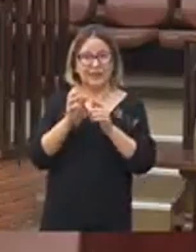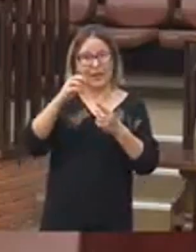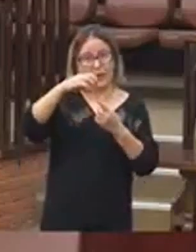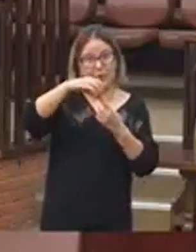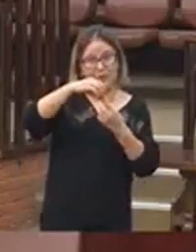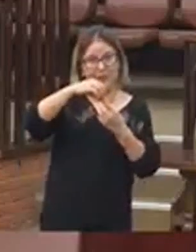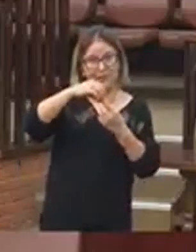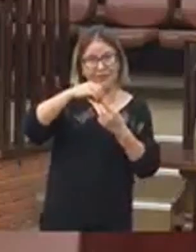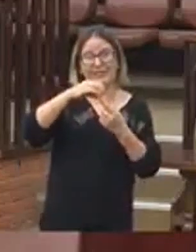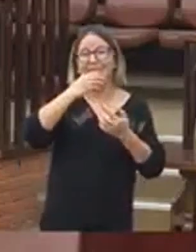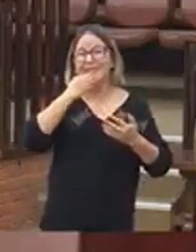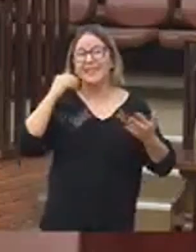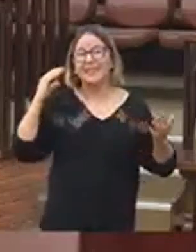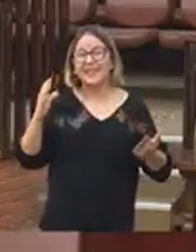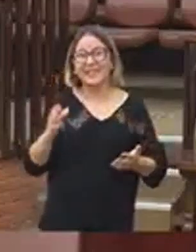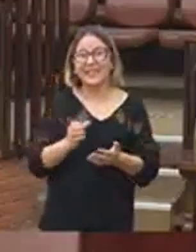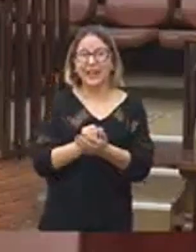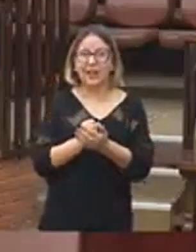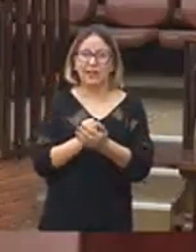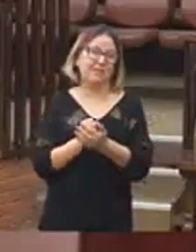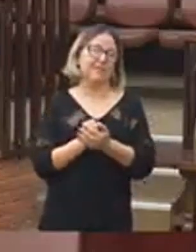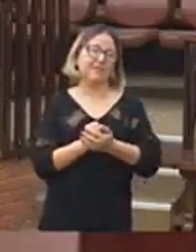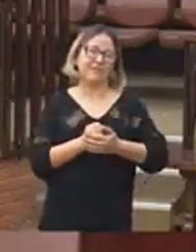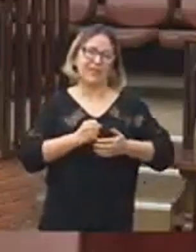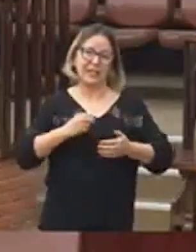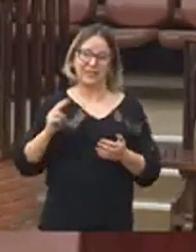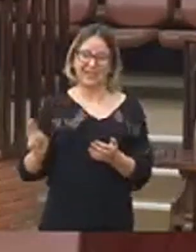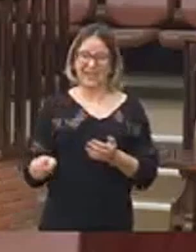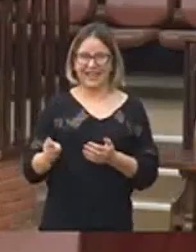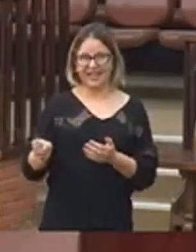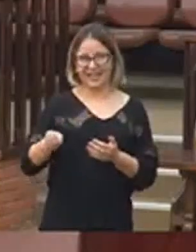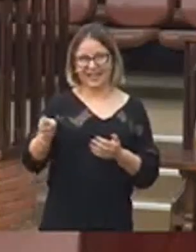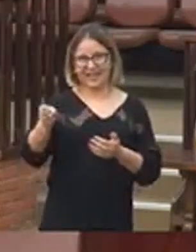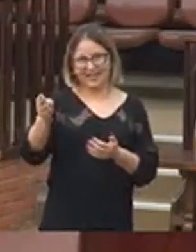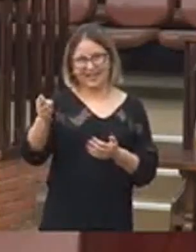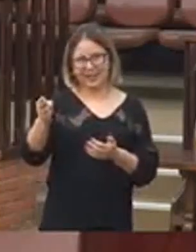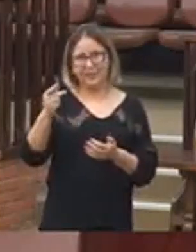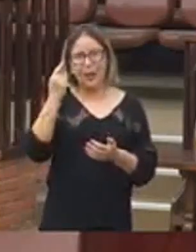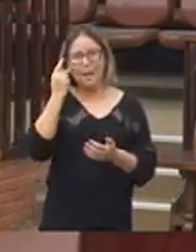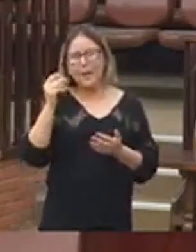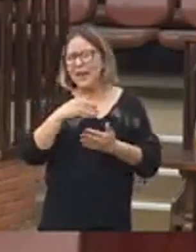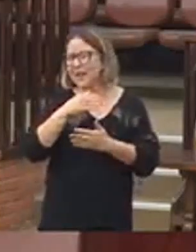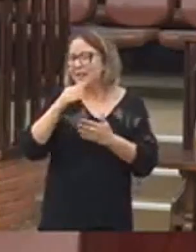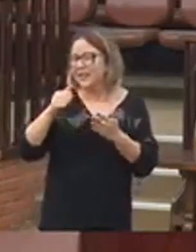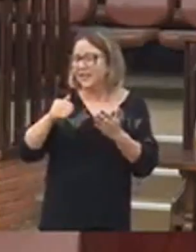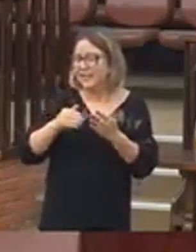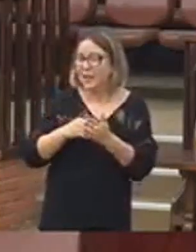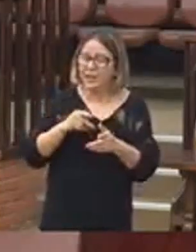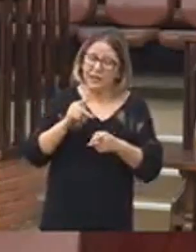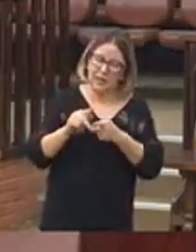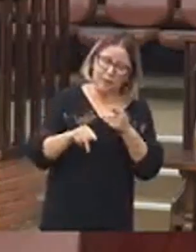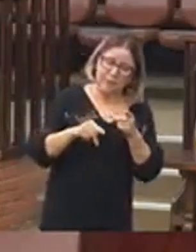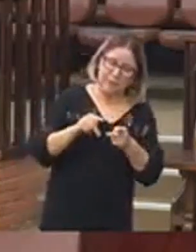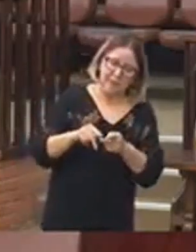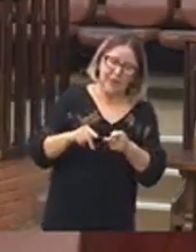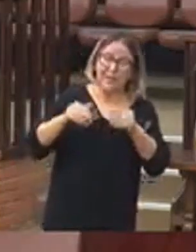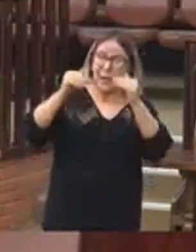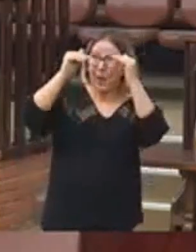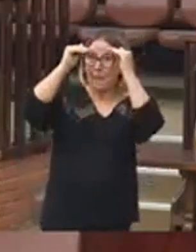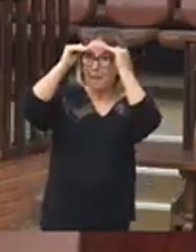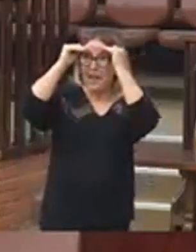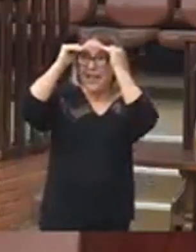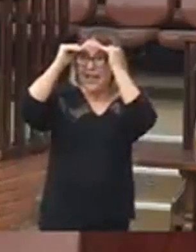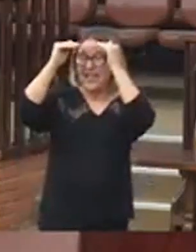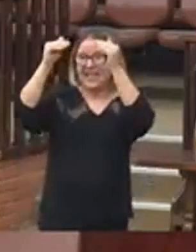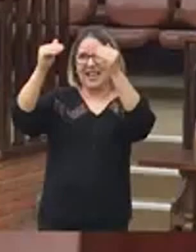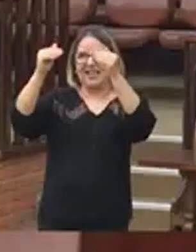uma salvação momentânea, mas uma salvação eterna para todos os que lhe obedecem. E